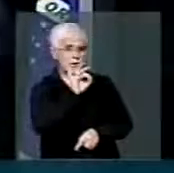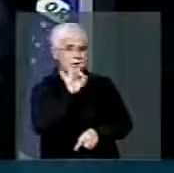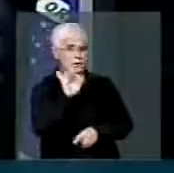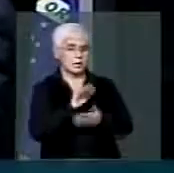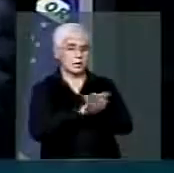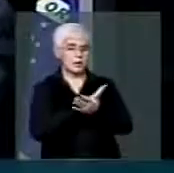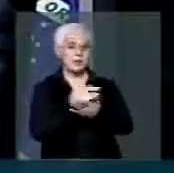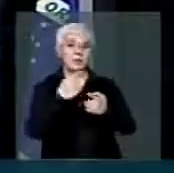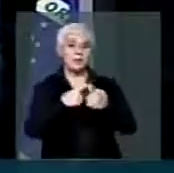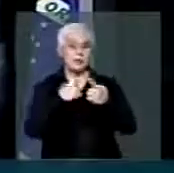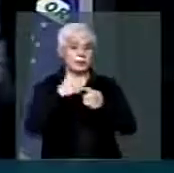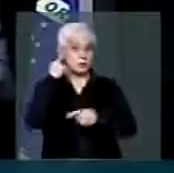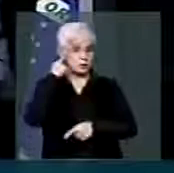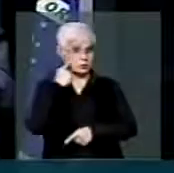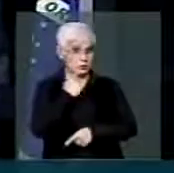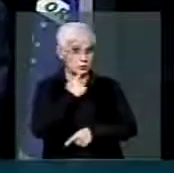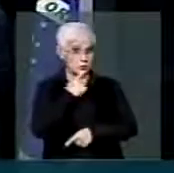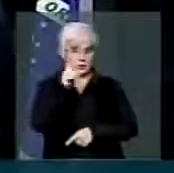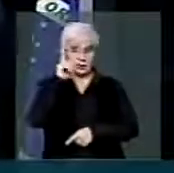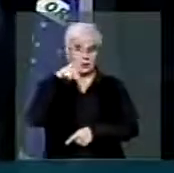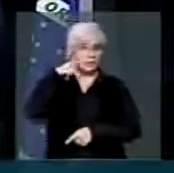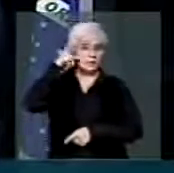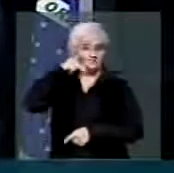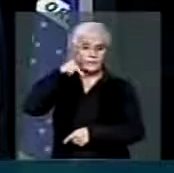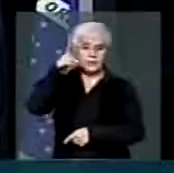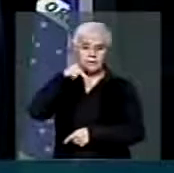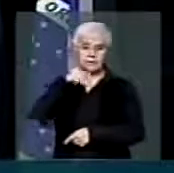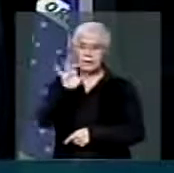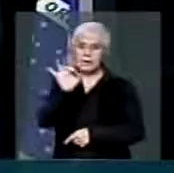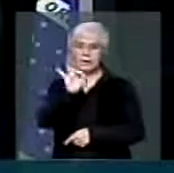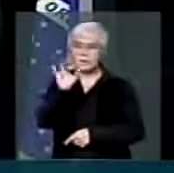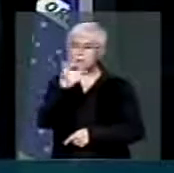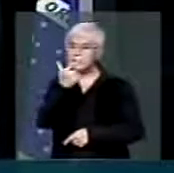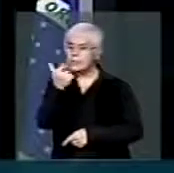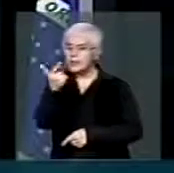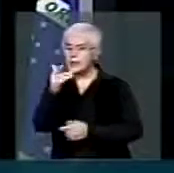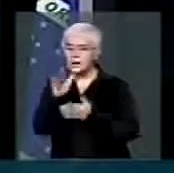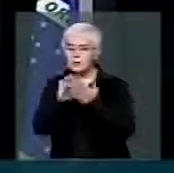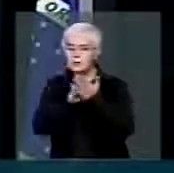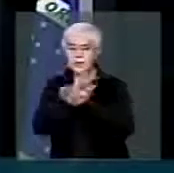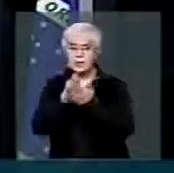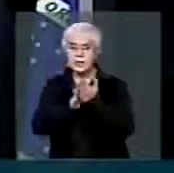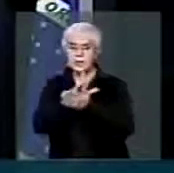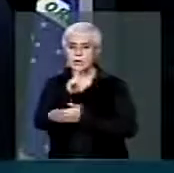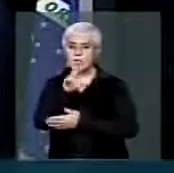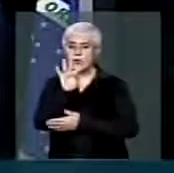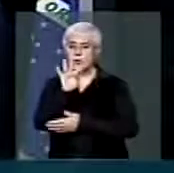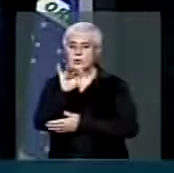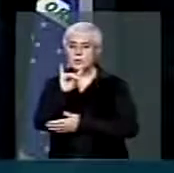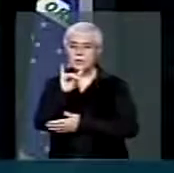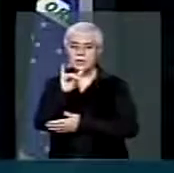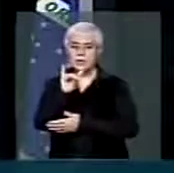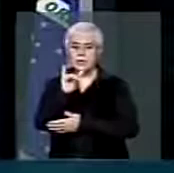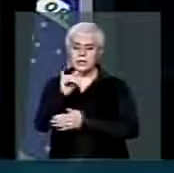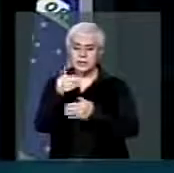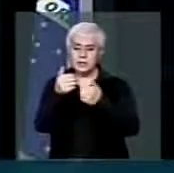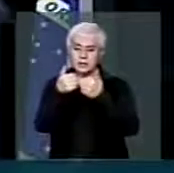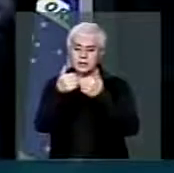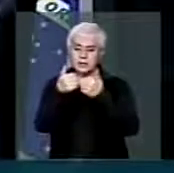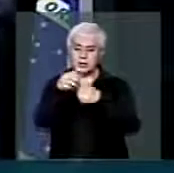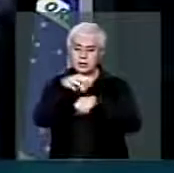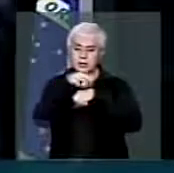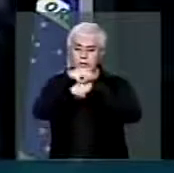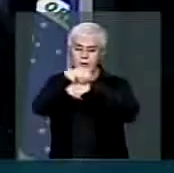palavra, porque na Paraíba nós não temos sequer uma UTI móvel infantil